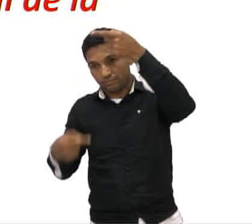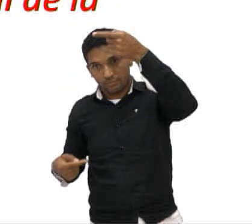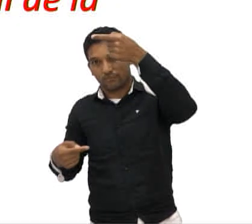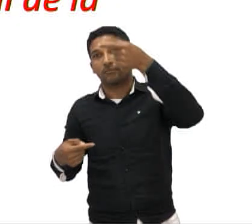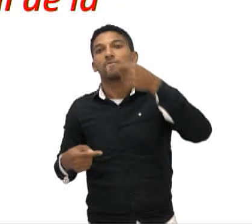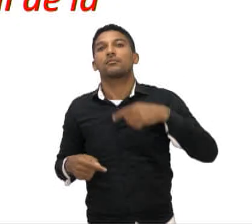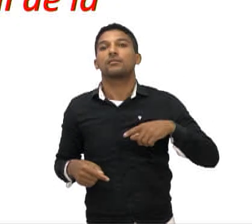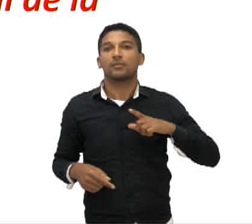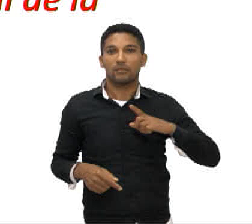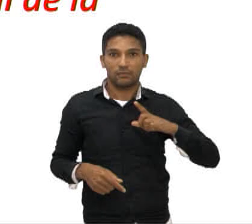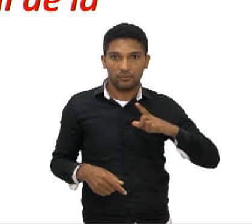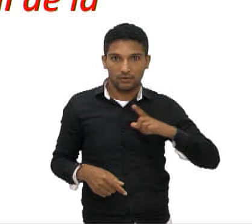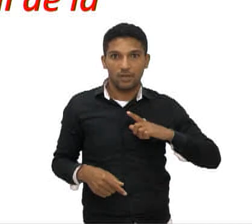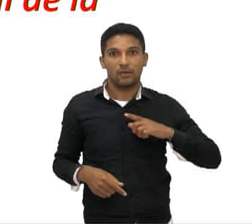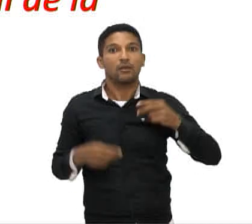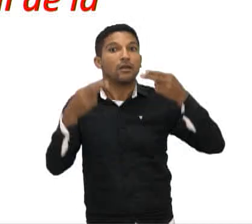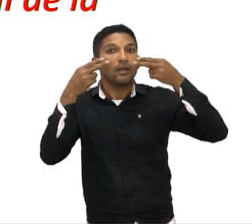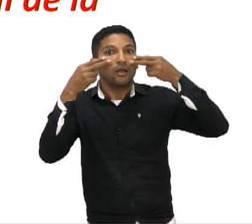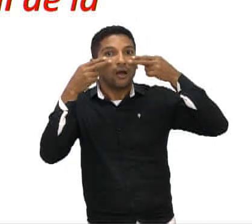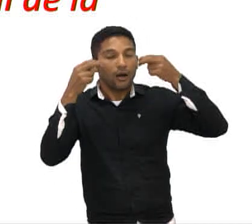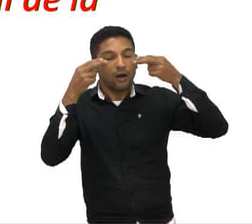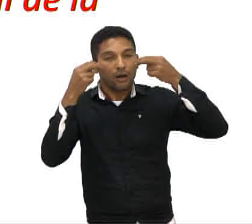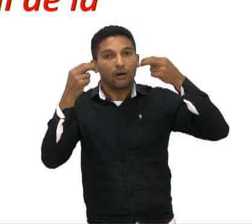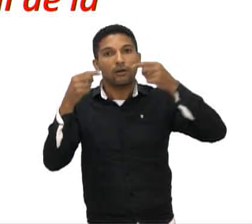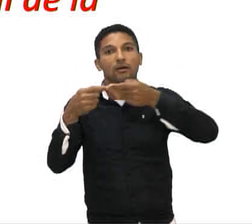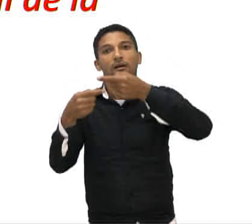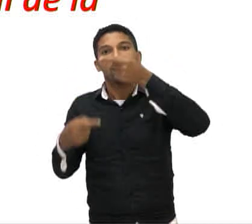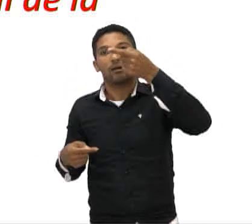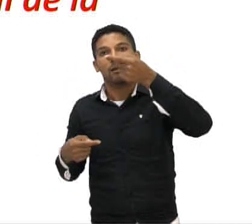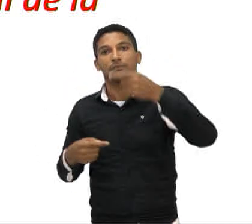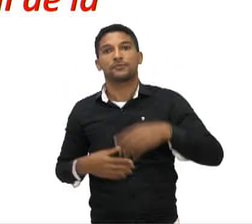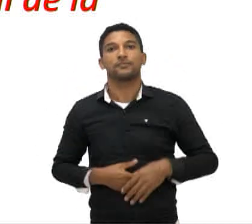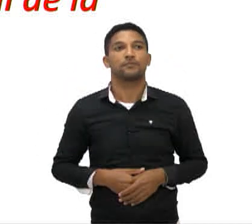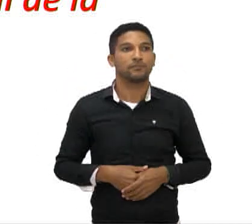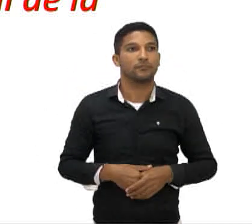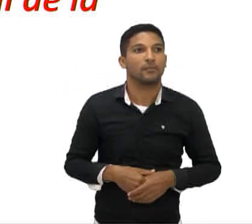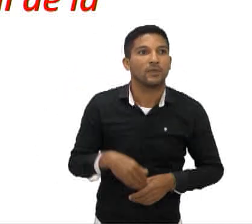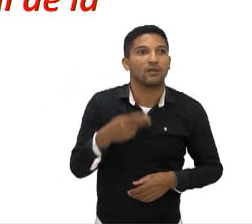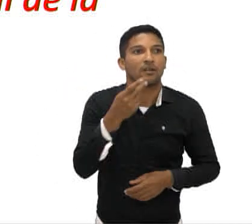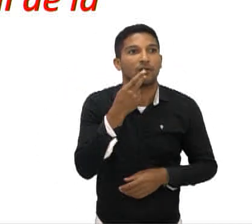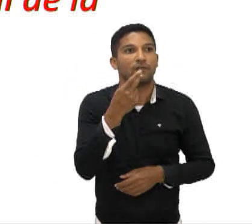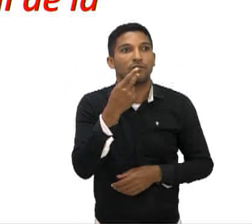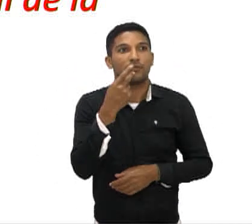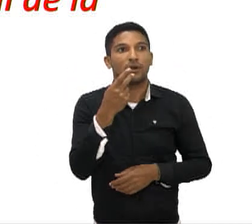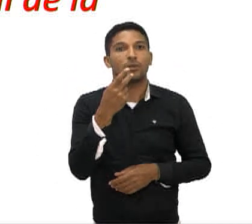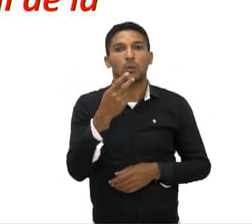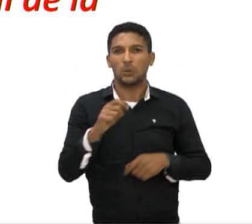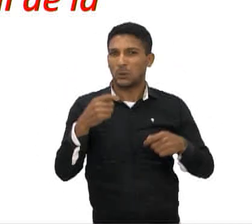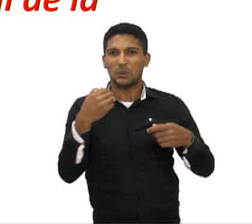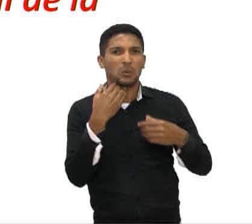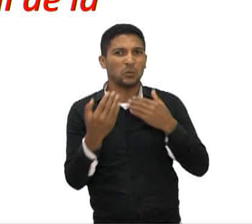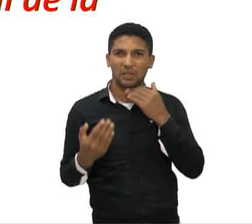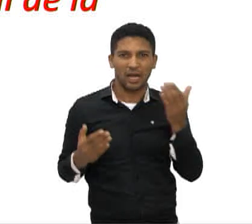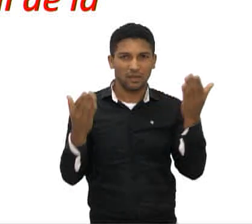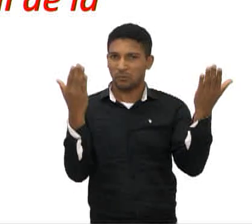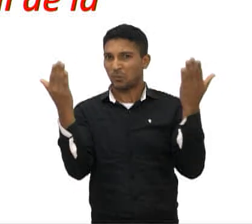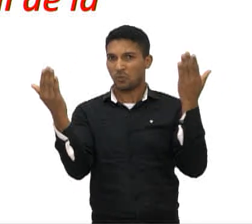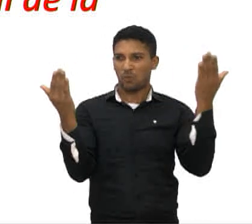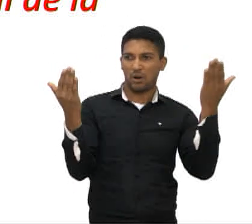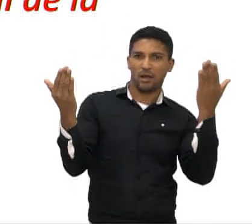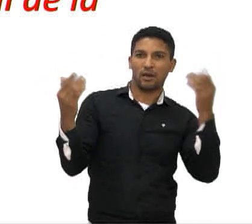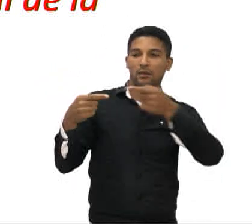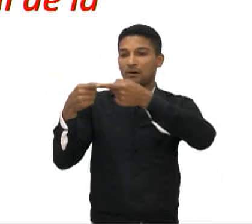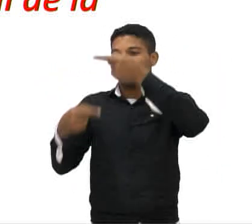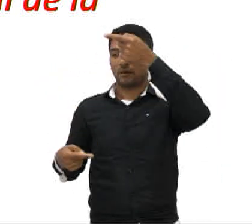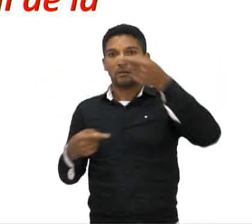Los personajes, quer dizer, é que a primeira está errado, diz que não tem como comparar. Tem sim. A letra B.